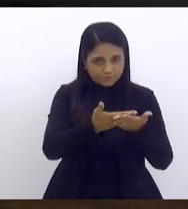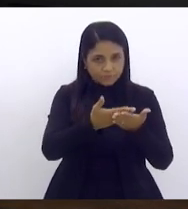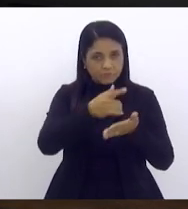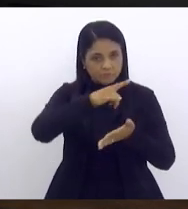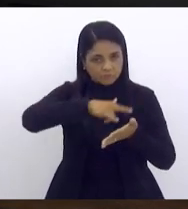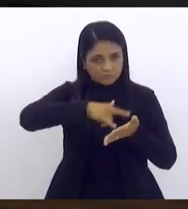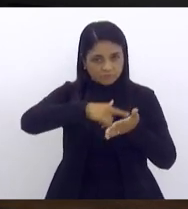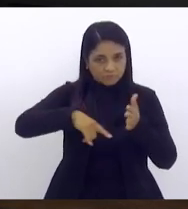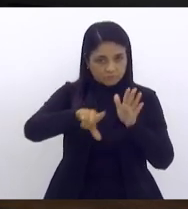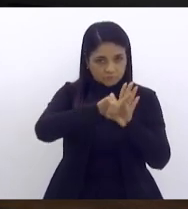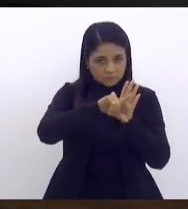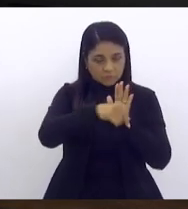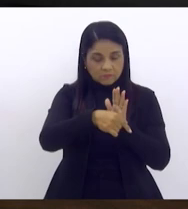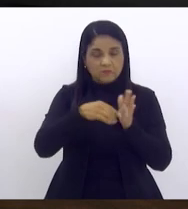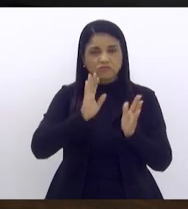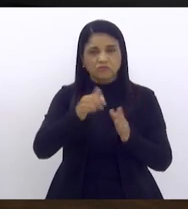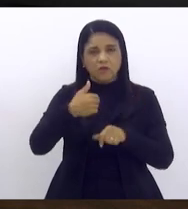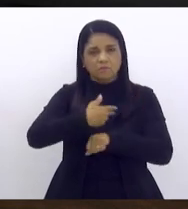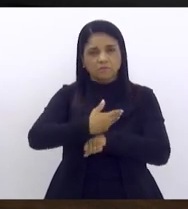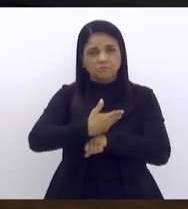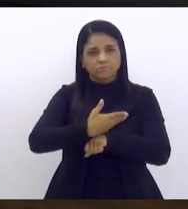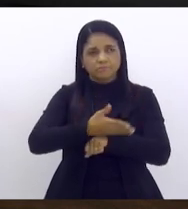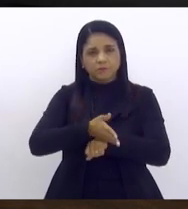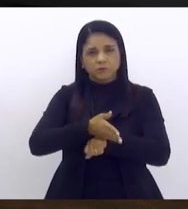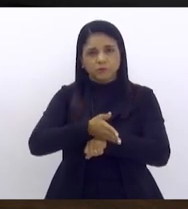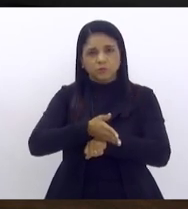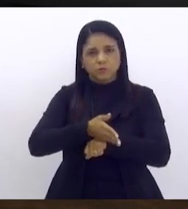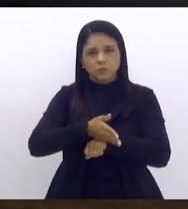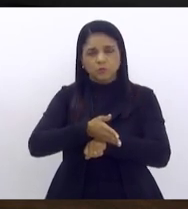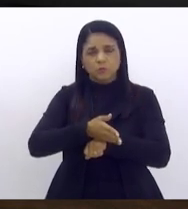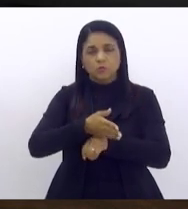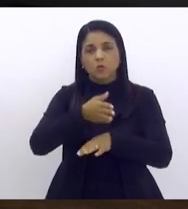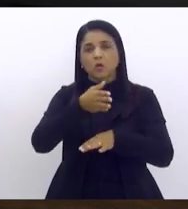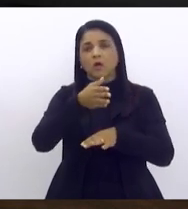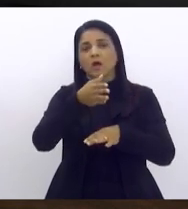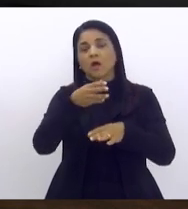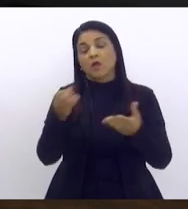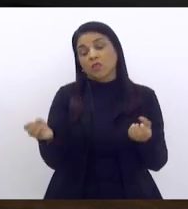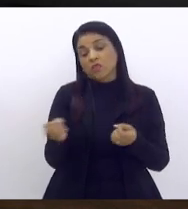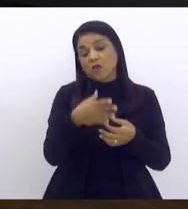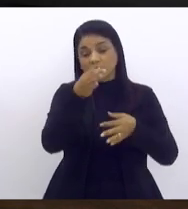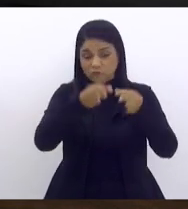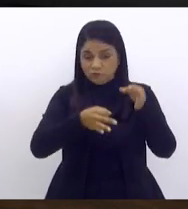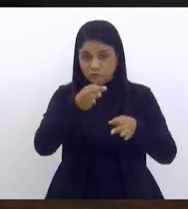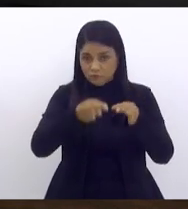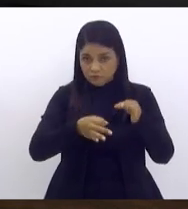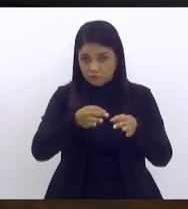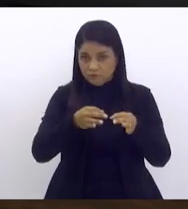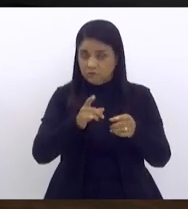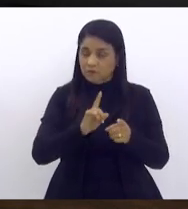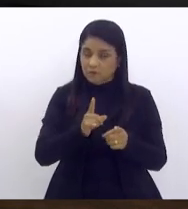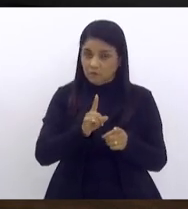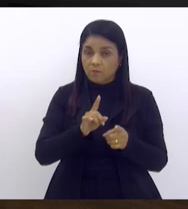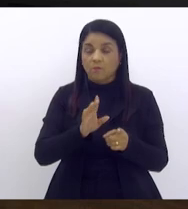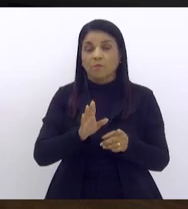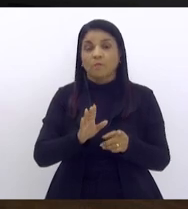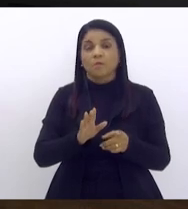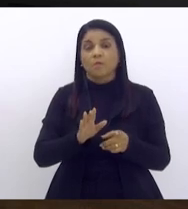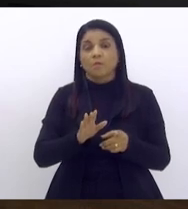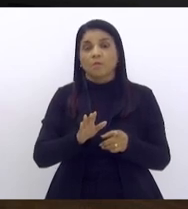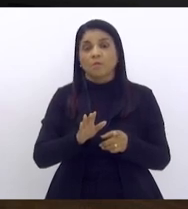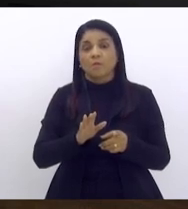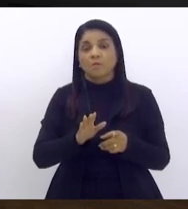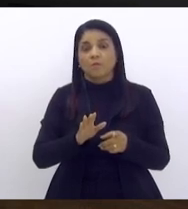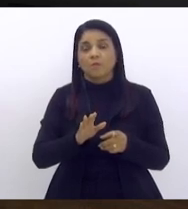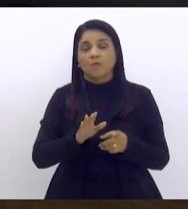já tive, já se passaram 3, agora justiça já feita, com a nova secretária ainda não, mas